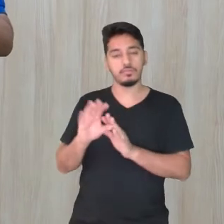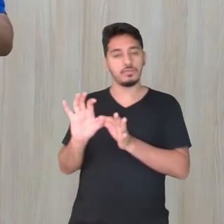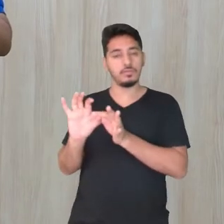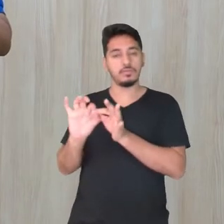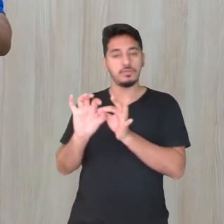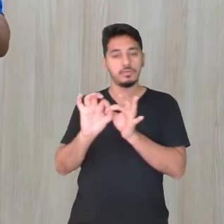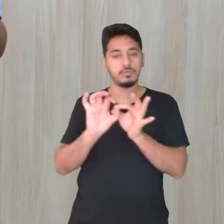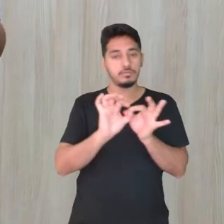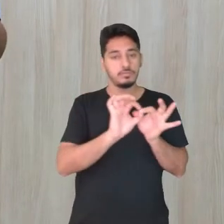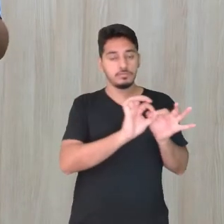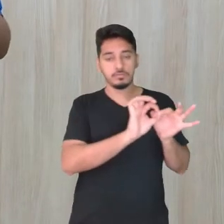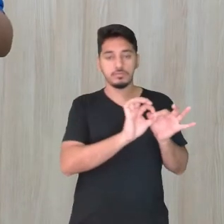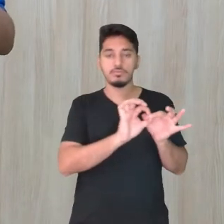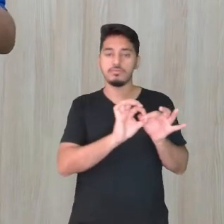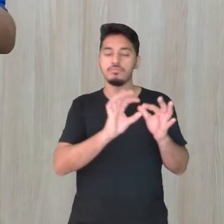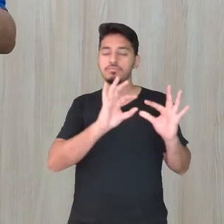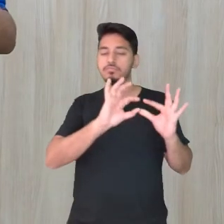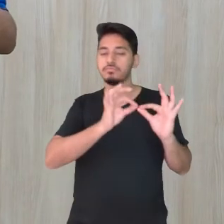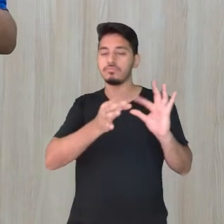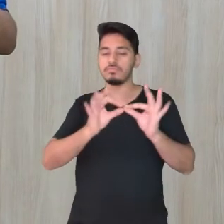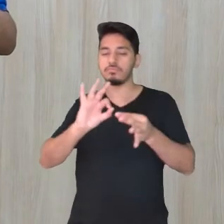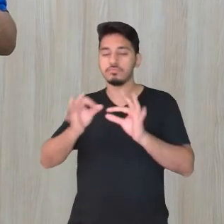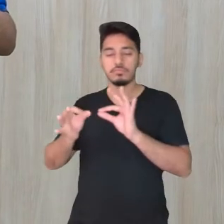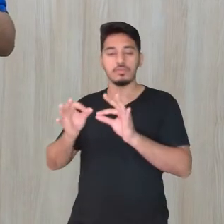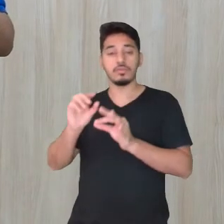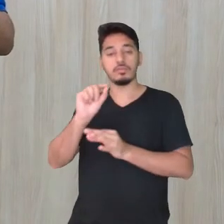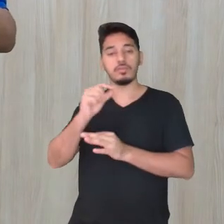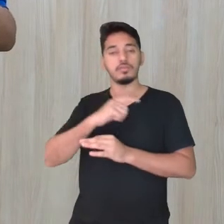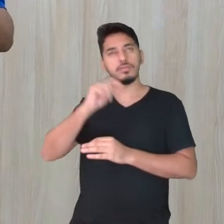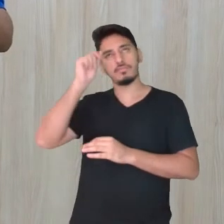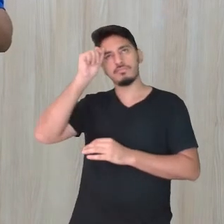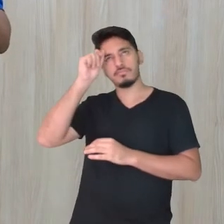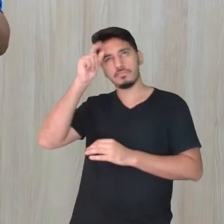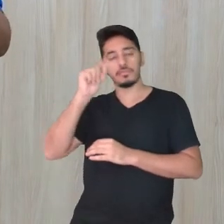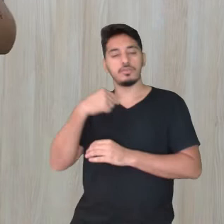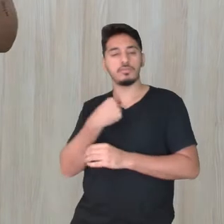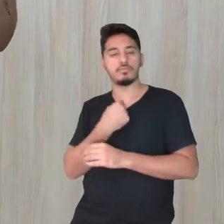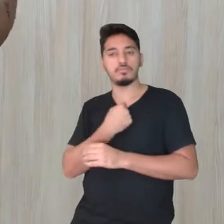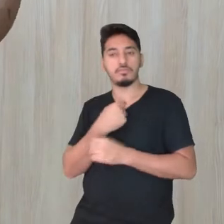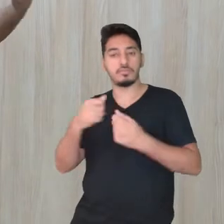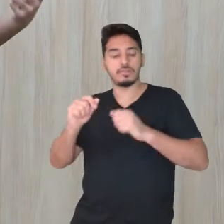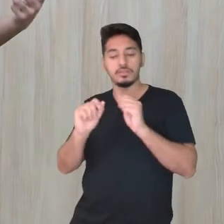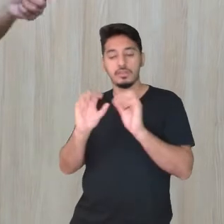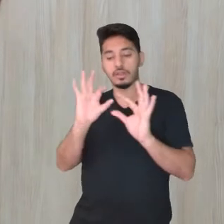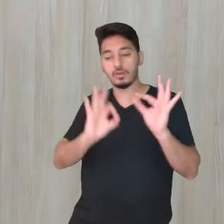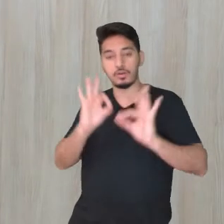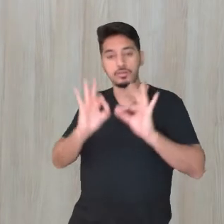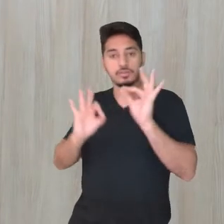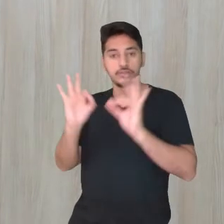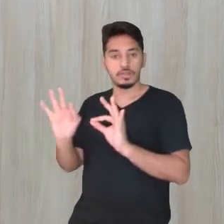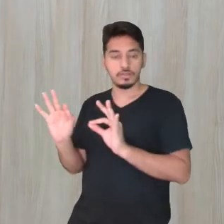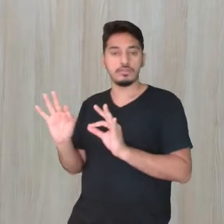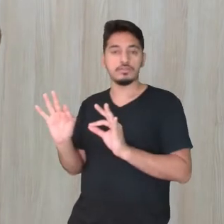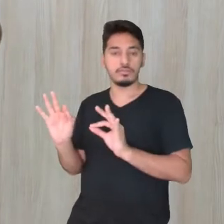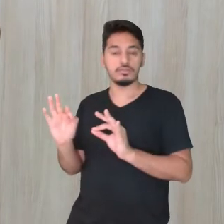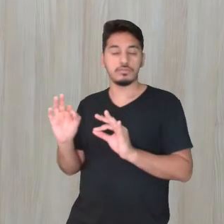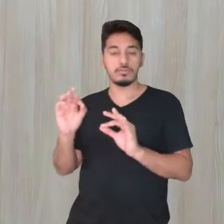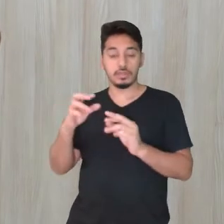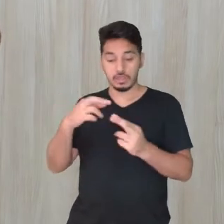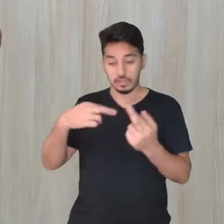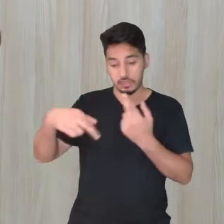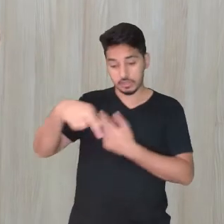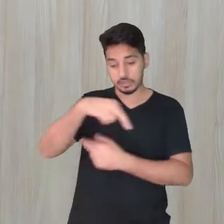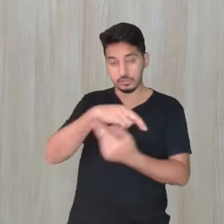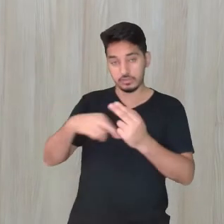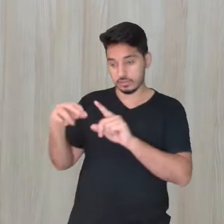textual, ela dá vazão a essa ideia de que as coisas precisam estar organizadas. Então, a relação entre